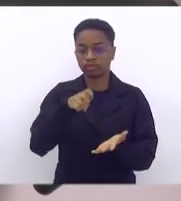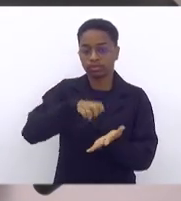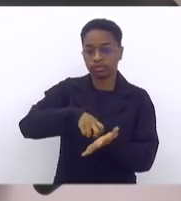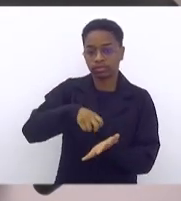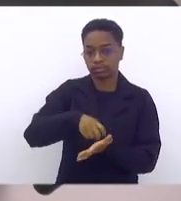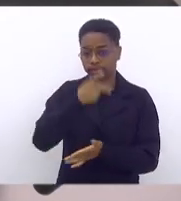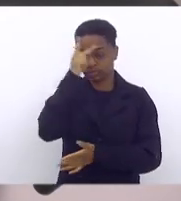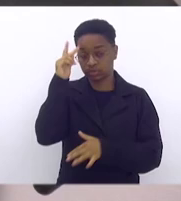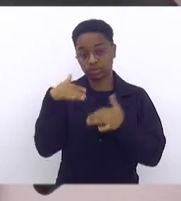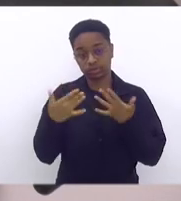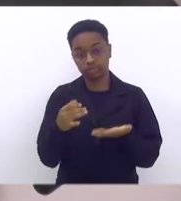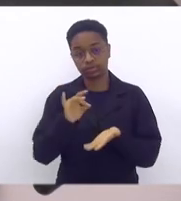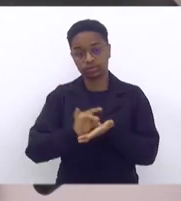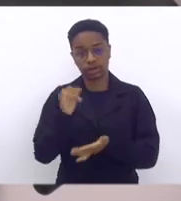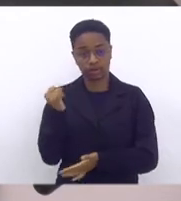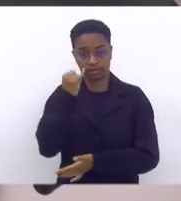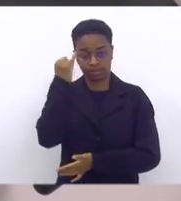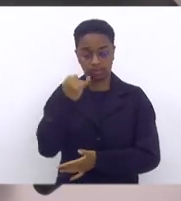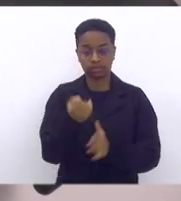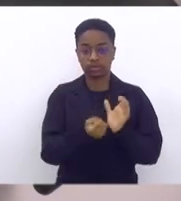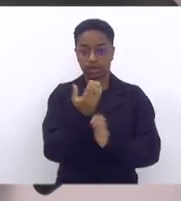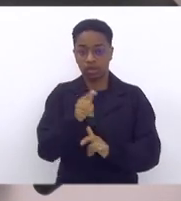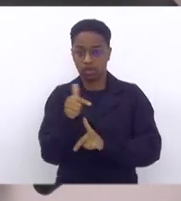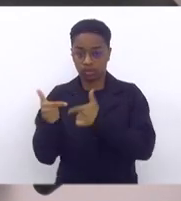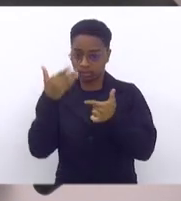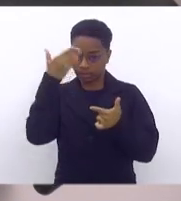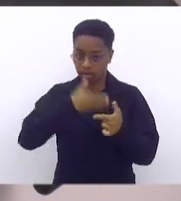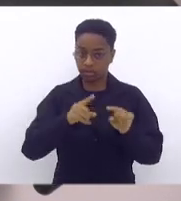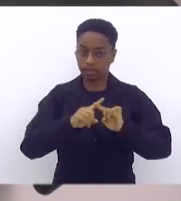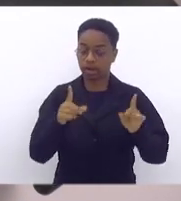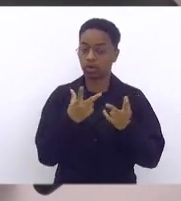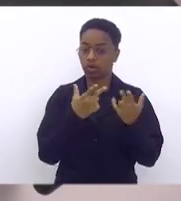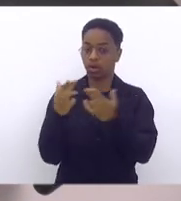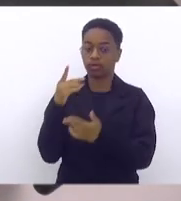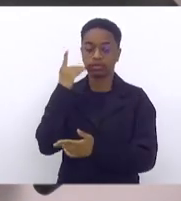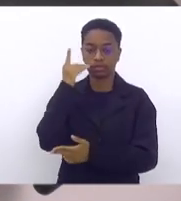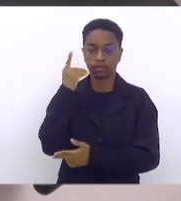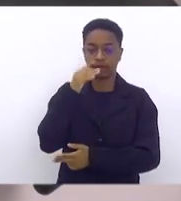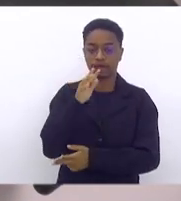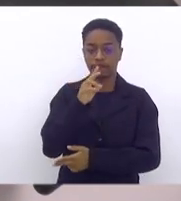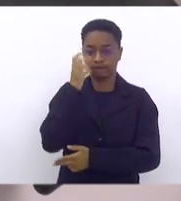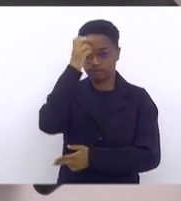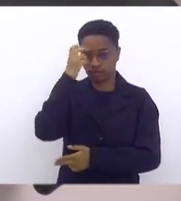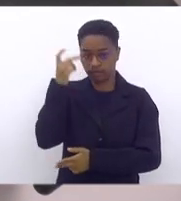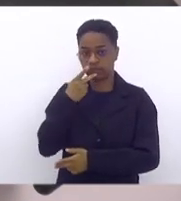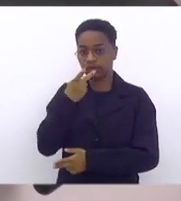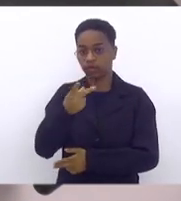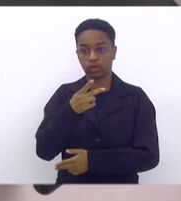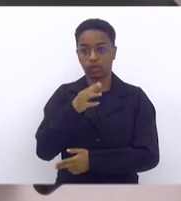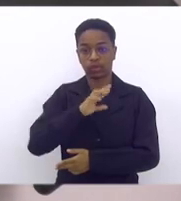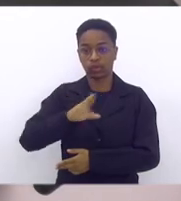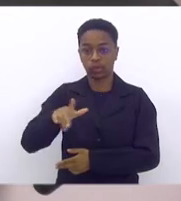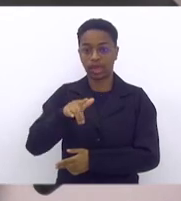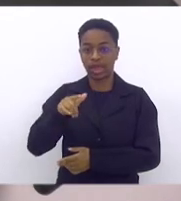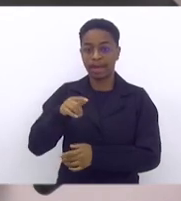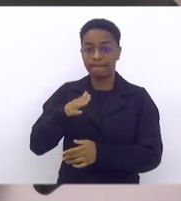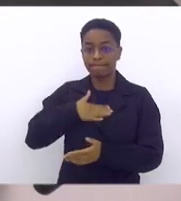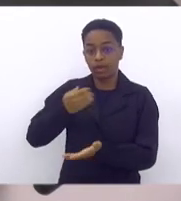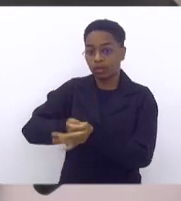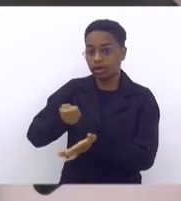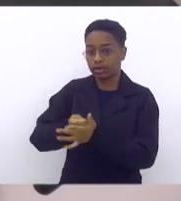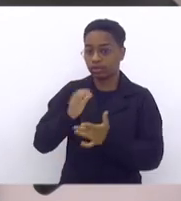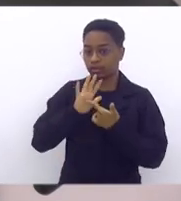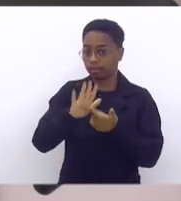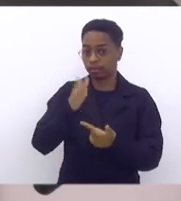sim, muito importante que outras provas sejam produzidas, mas, como a deputada Verônica Lima falou, não deveria ser a defesa produzir essas outras provas, né? Isso é ônus do